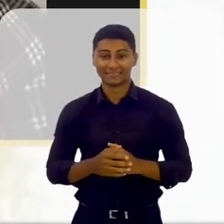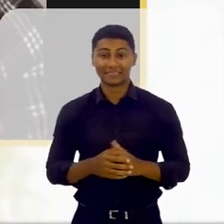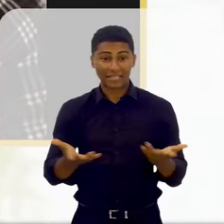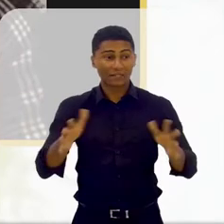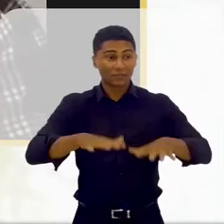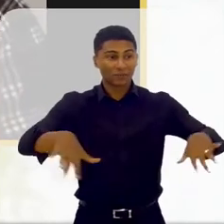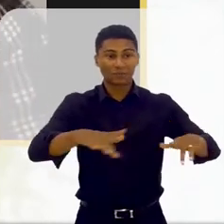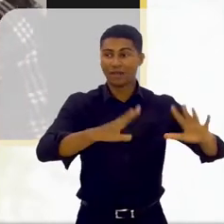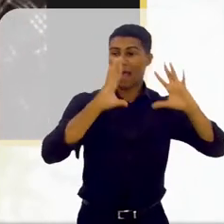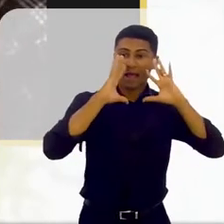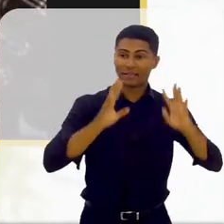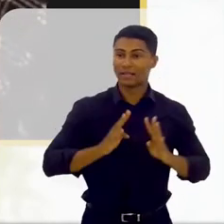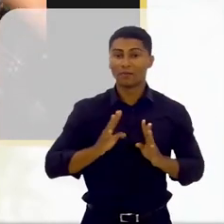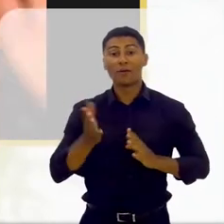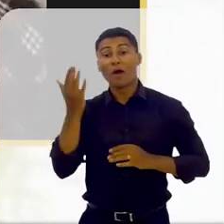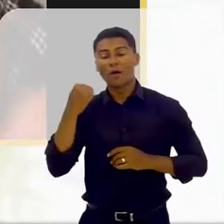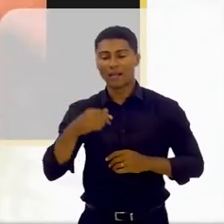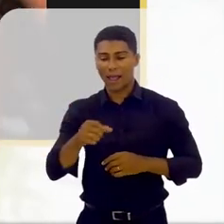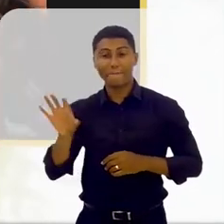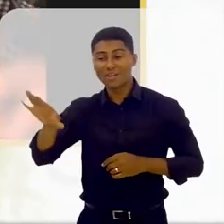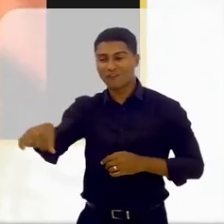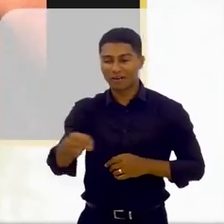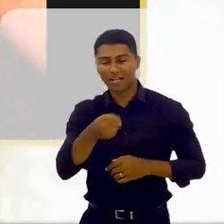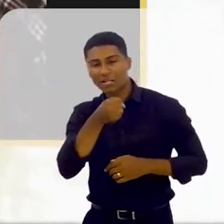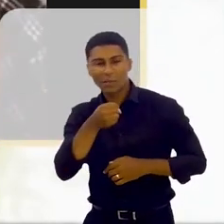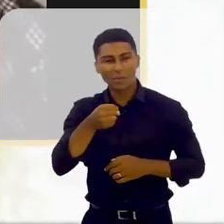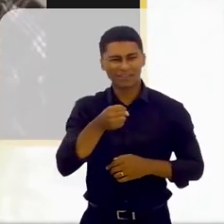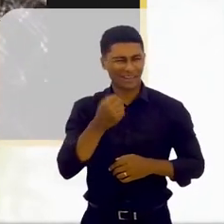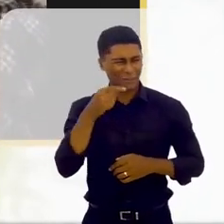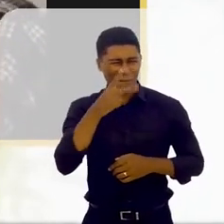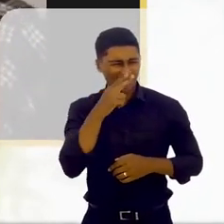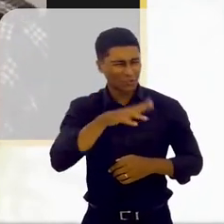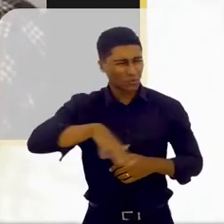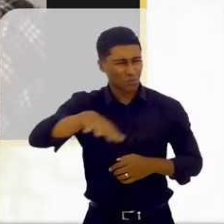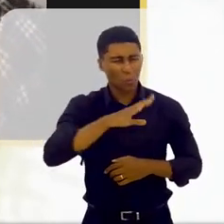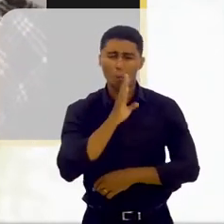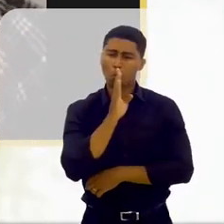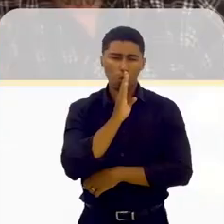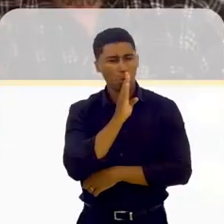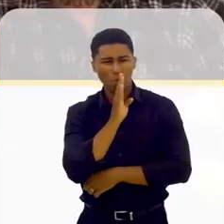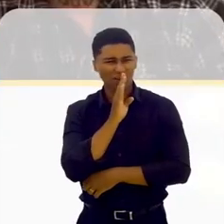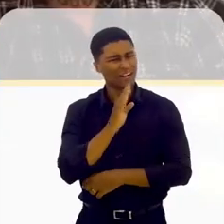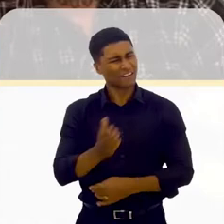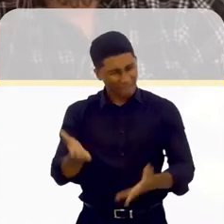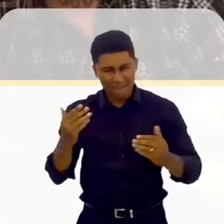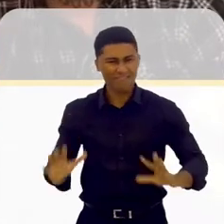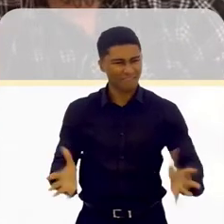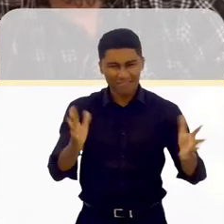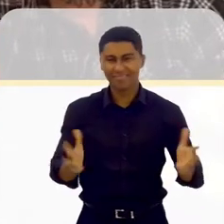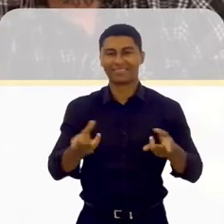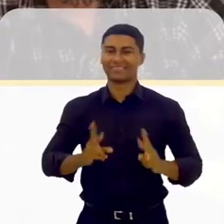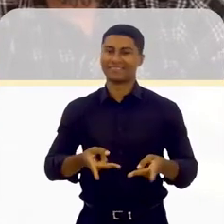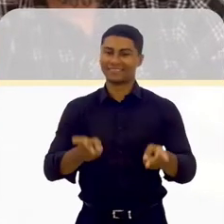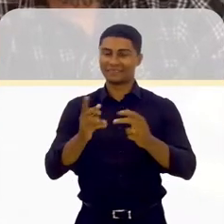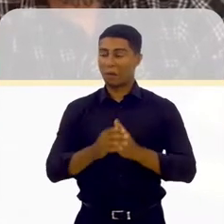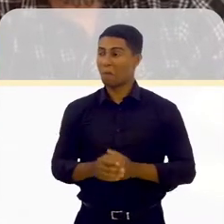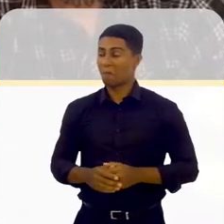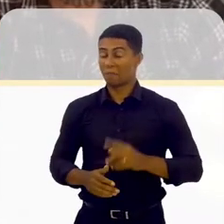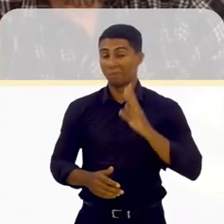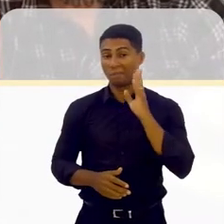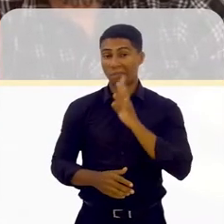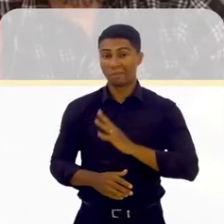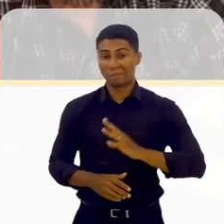querendo atenção. Tipo, dá o microfone. Mas só quer o Tá muito microfone. parado, isso aqui tá muito parado. Vai, vamos botar fogo Entendeu? no Que parquinho